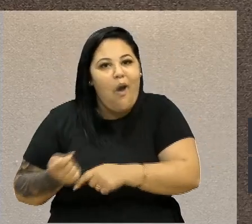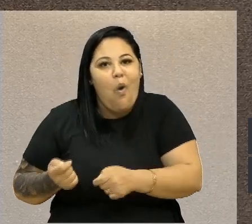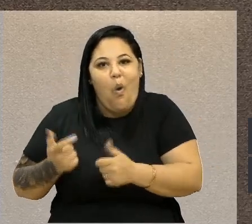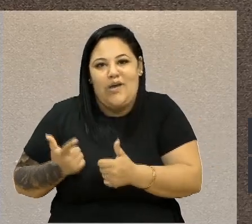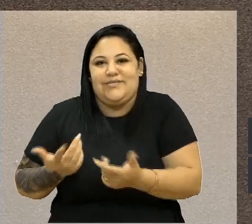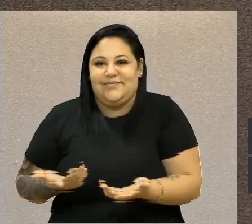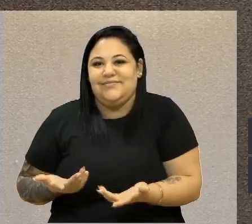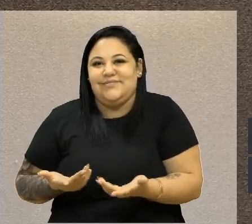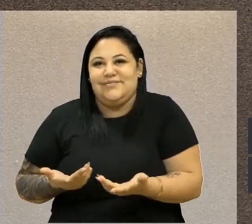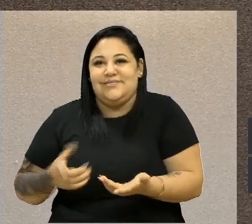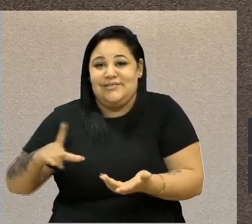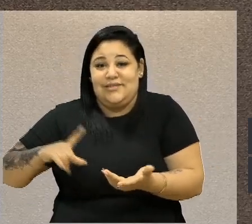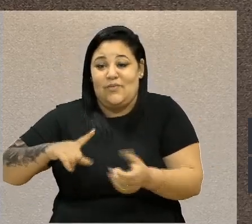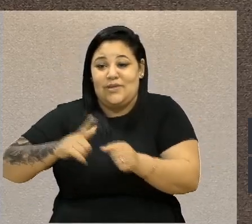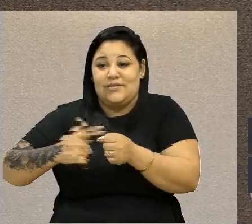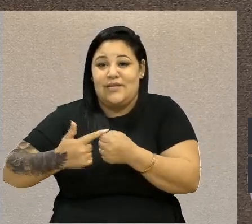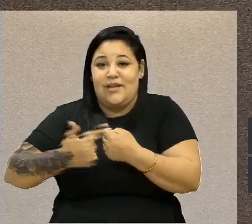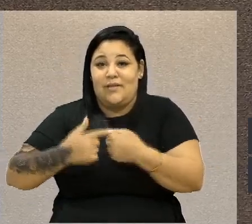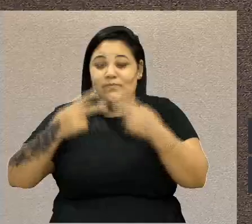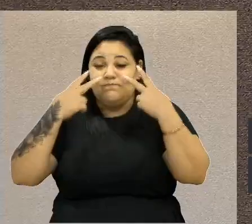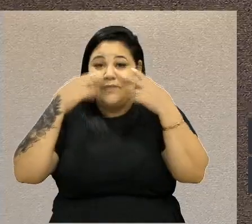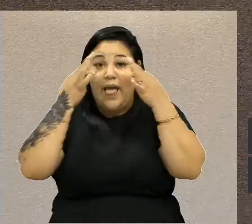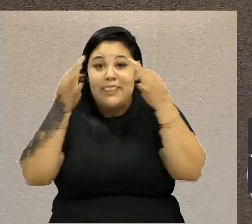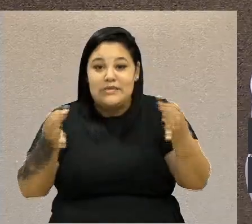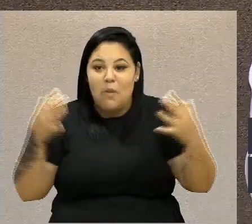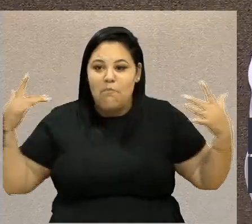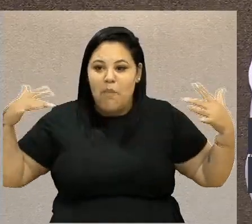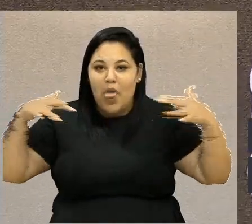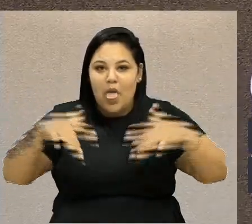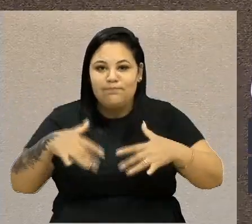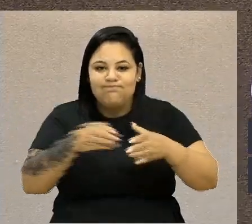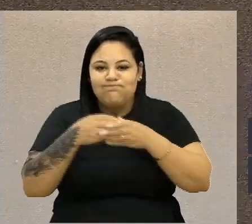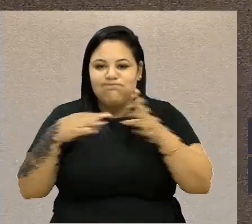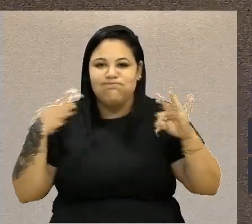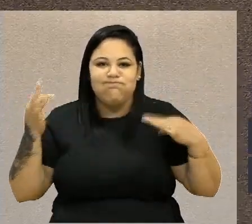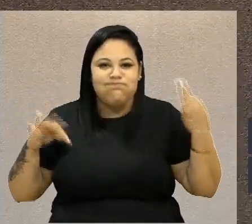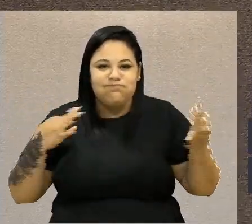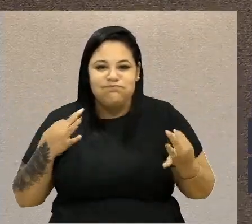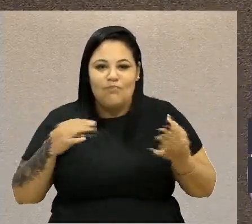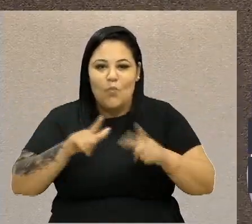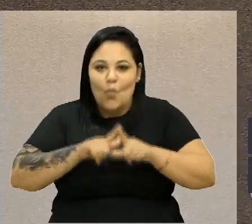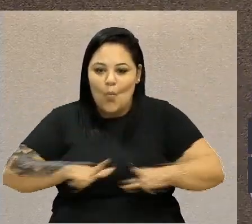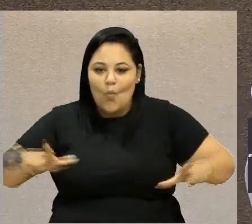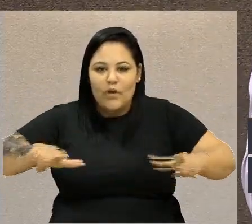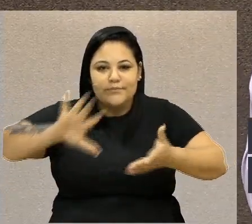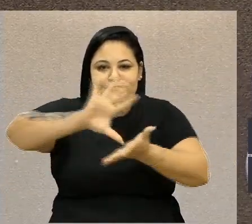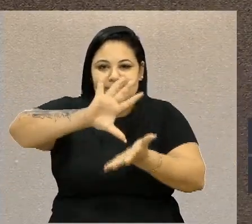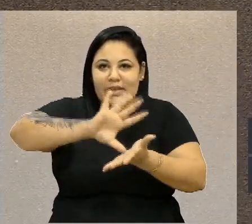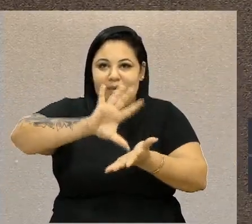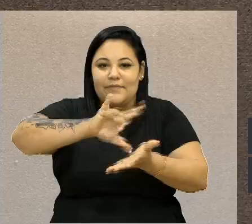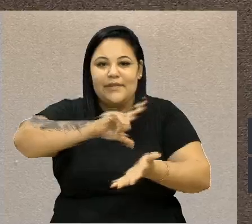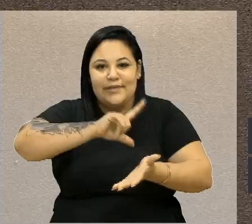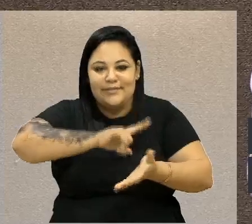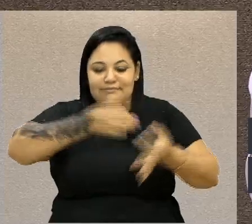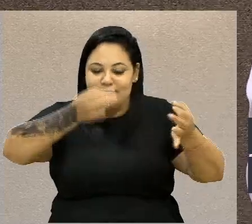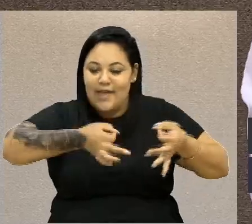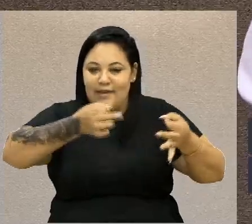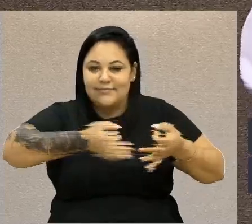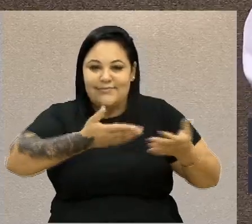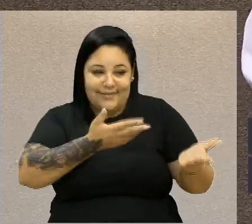gere atrativos turísticos de lazer, com limpeza, com uma praça decente, né,